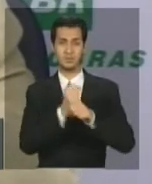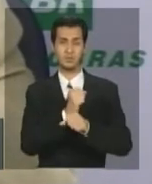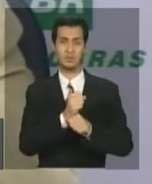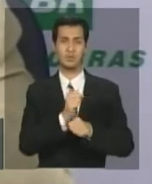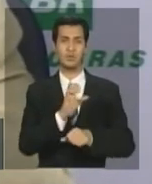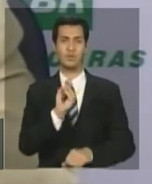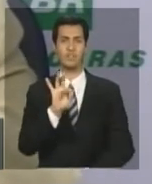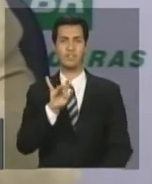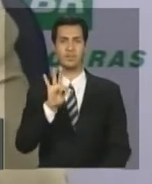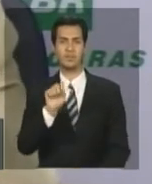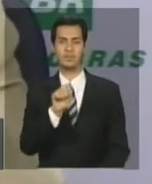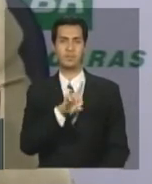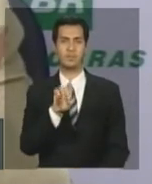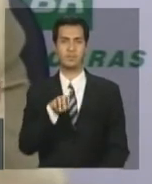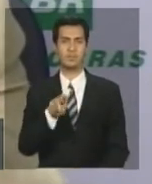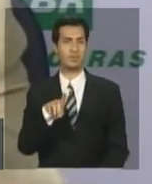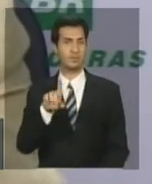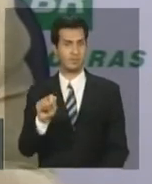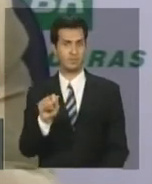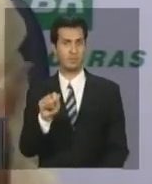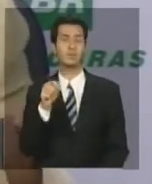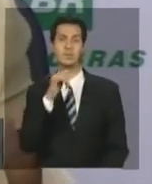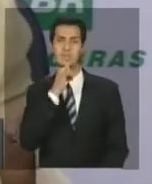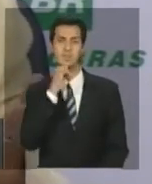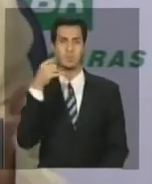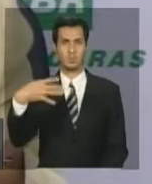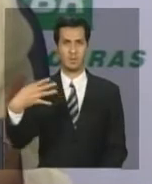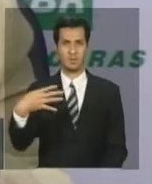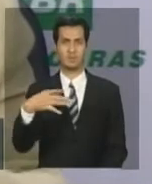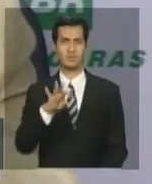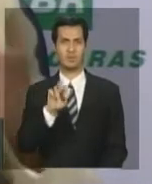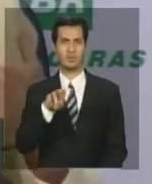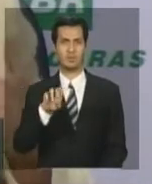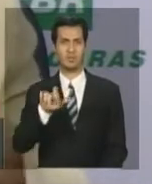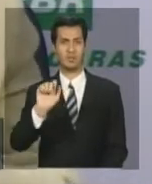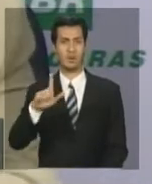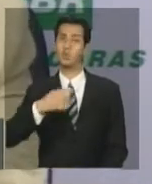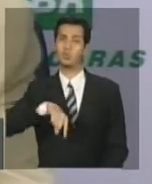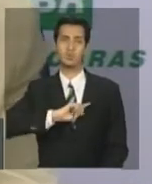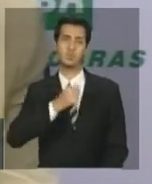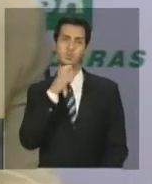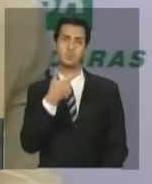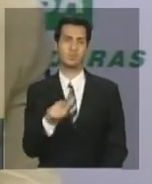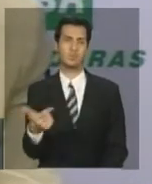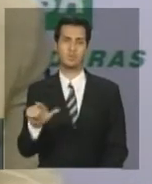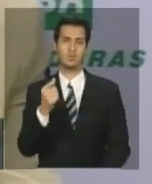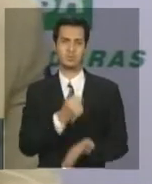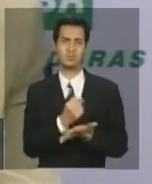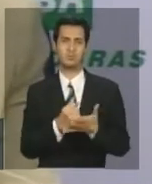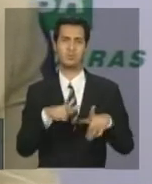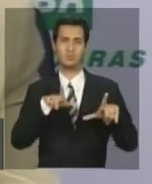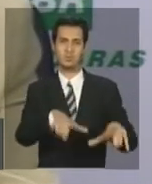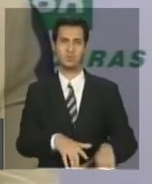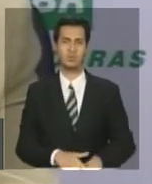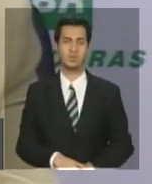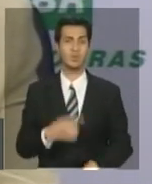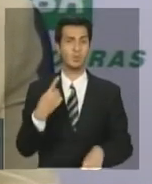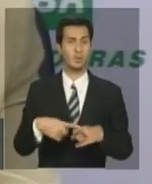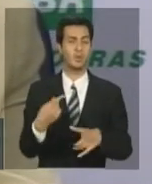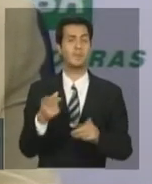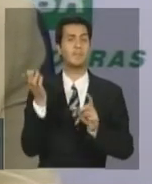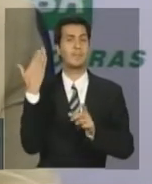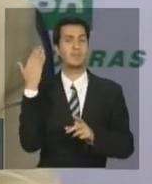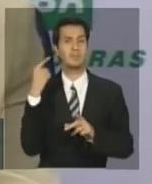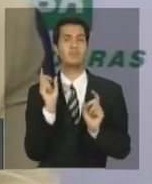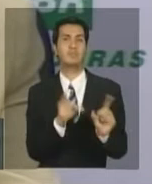terminal de GNL, por exemplo, o quarto terminal. E nós não tínhamos a licença porque o leilão anterior não tinha essa